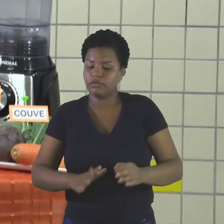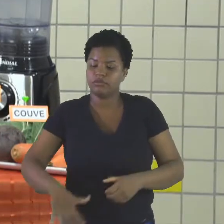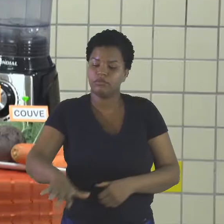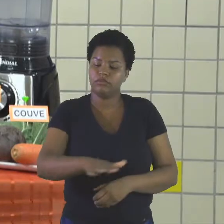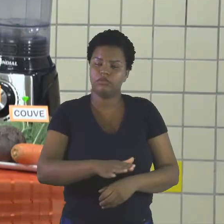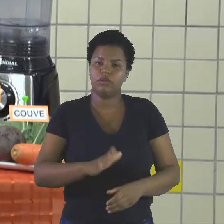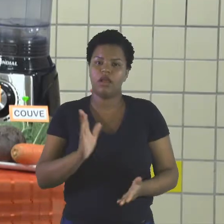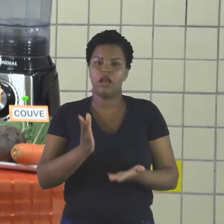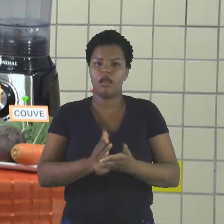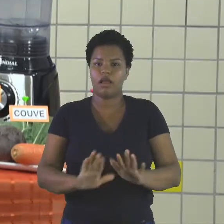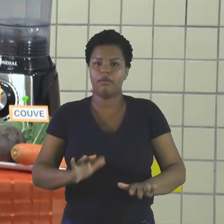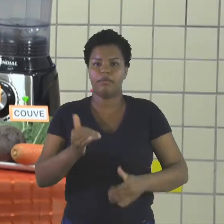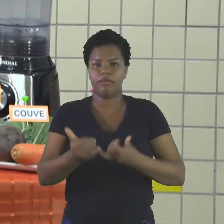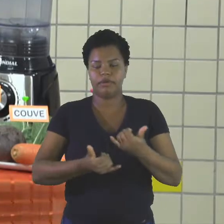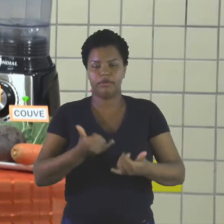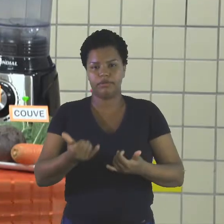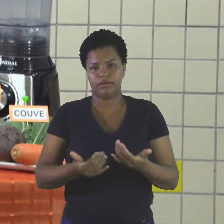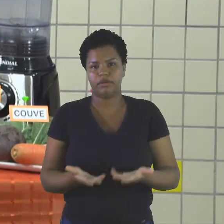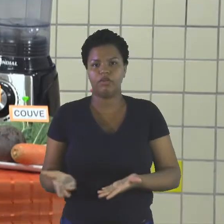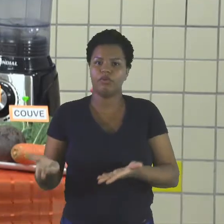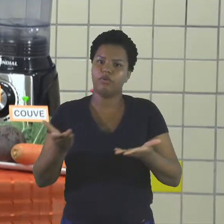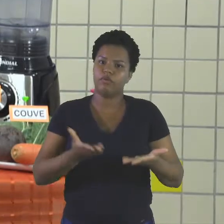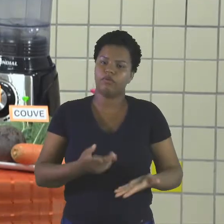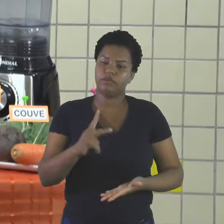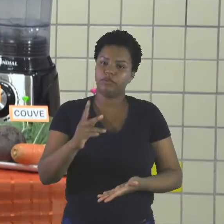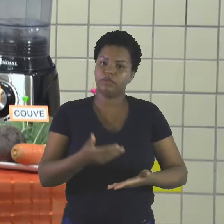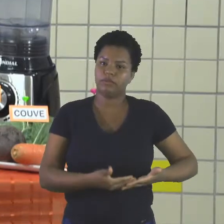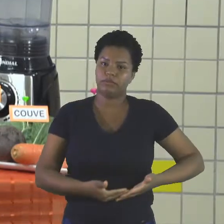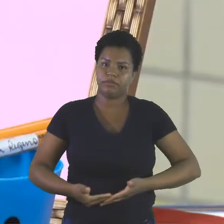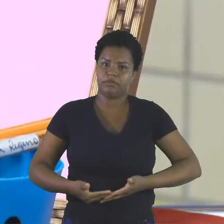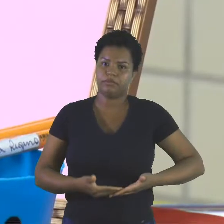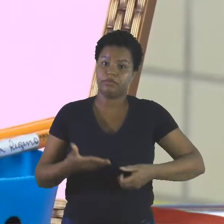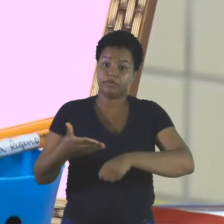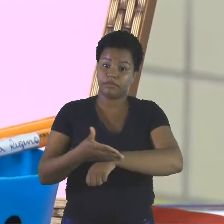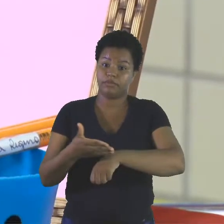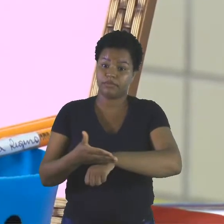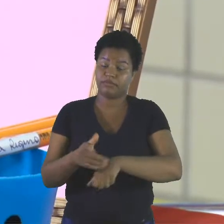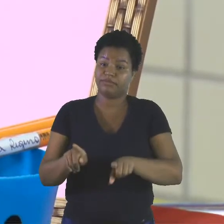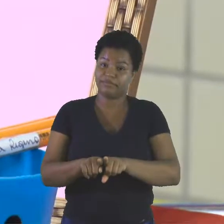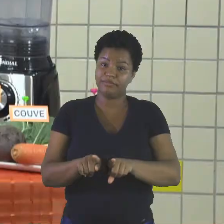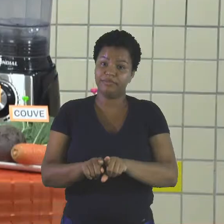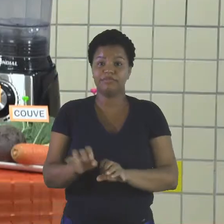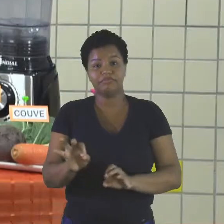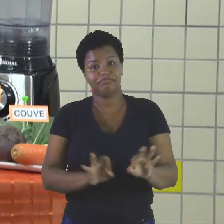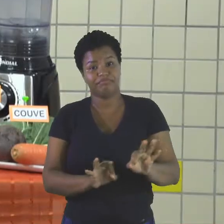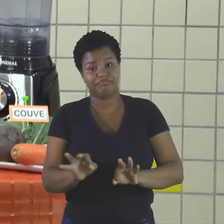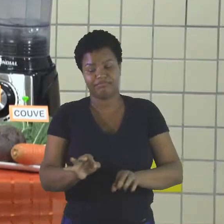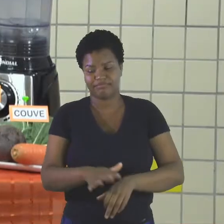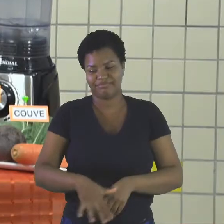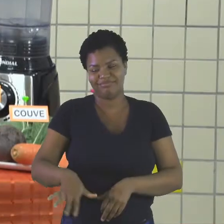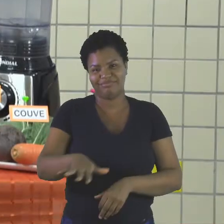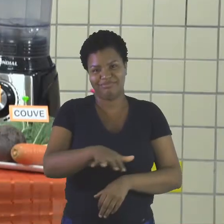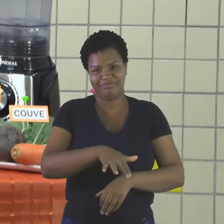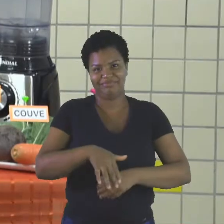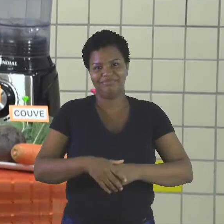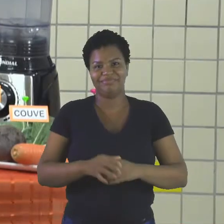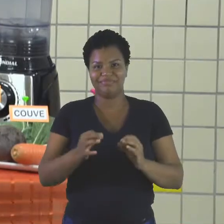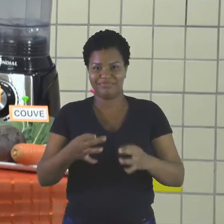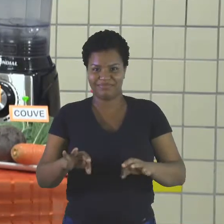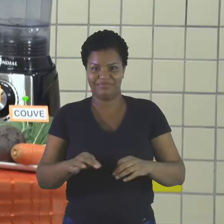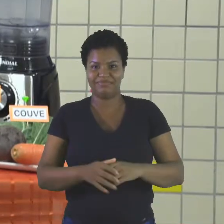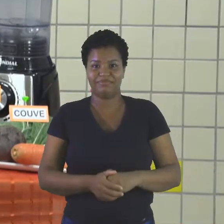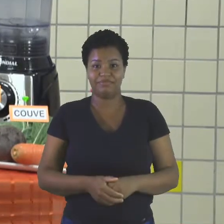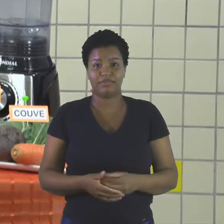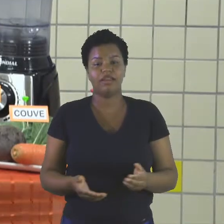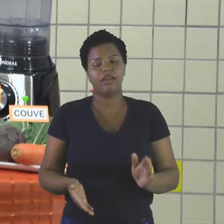encerrar a brincadeira né então convide o seu bebê a participar também da organização desse espaço certo